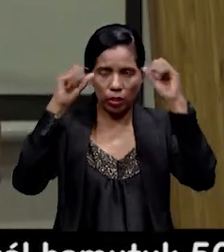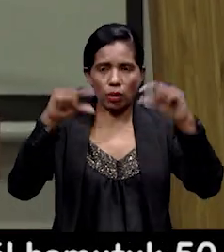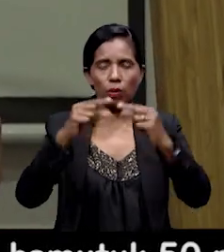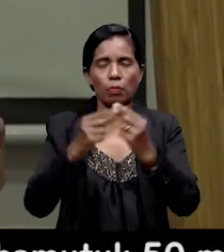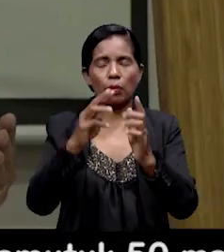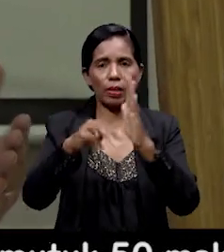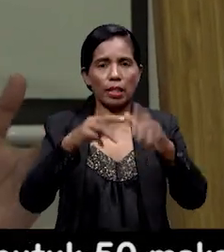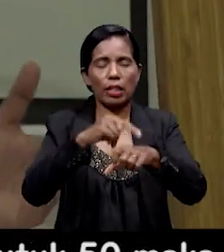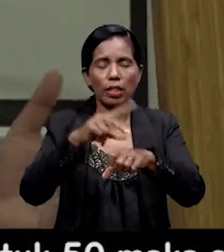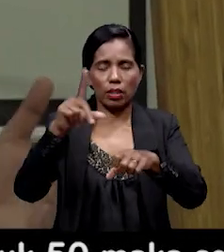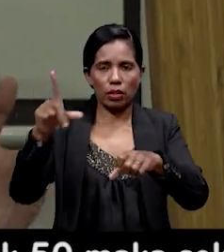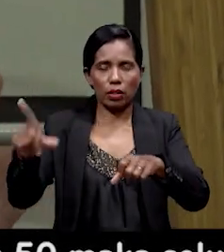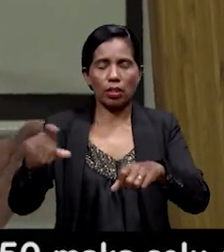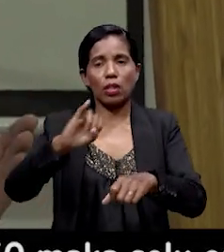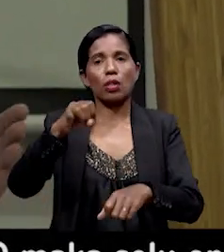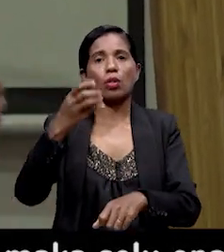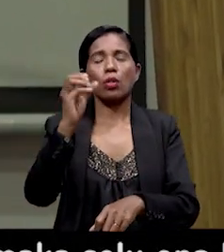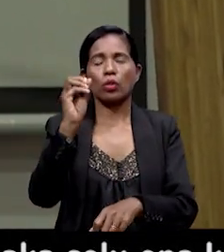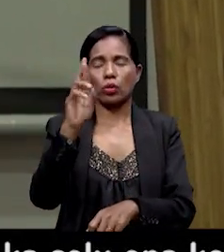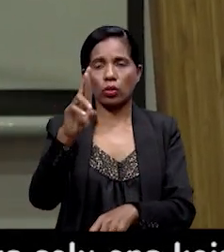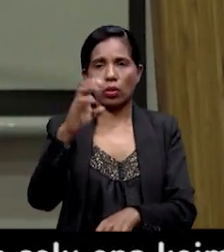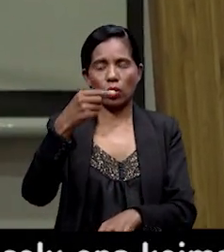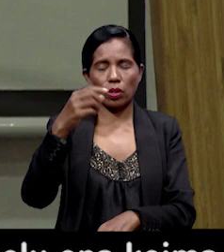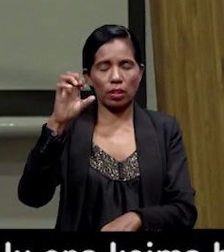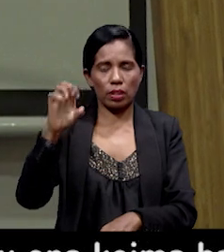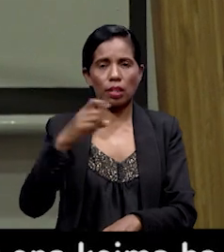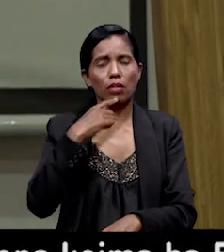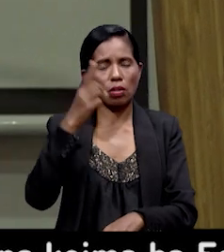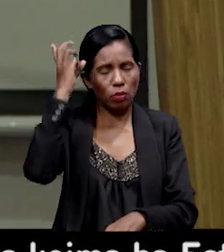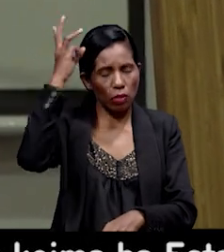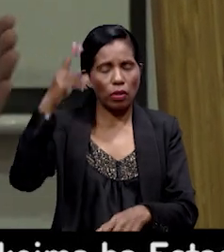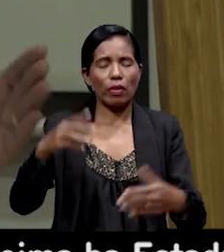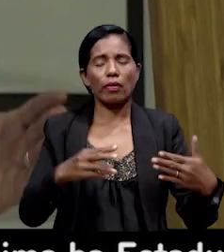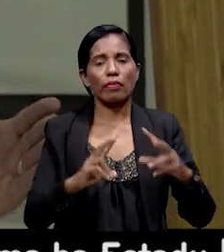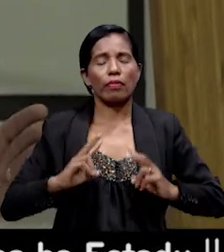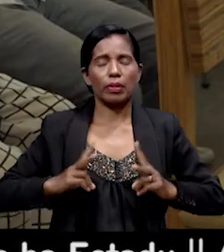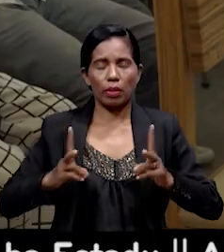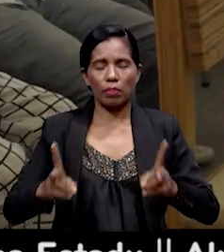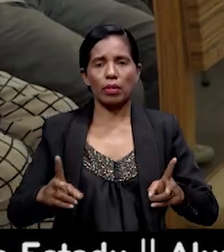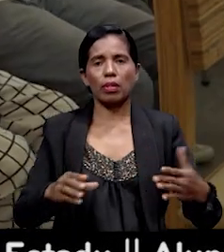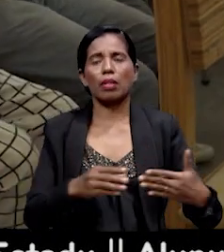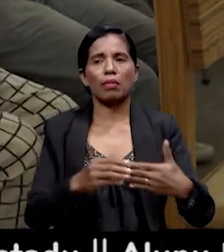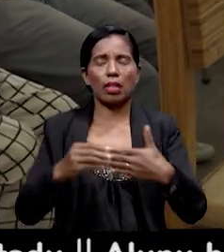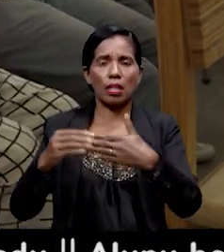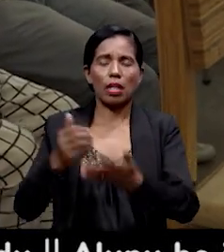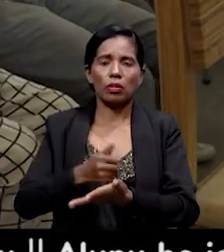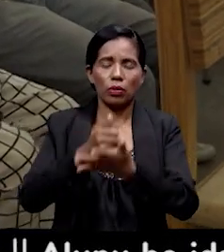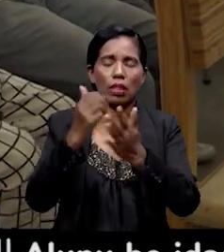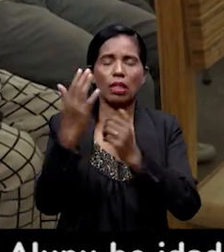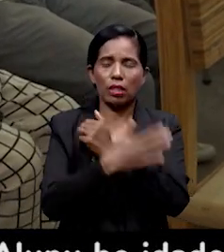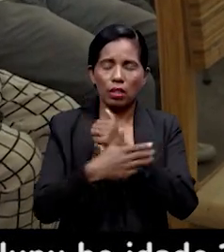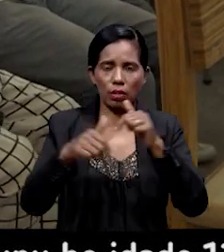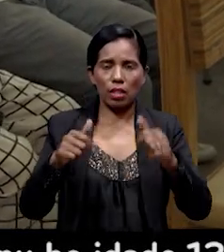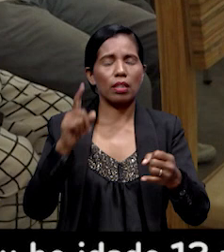Média Nacional, Jorge Manuel de Araújo Serrano, preocupa o veterano Xenebe Luta ou de Liberta Rainé, mas bem e Cusmai,